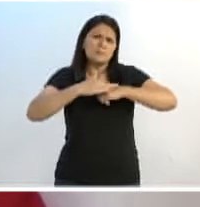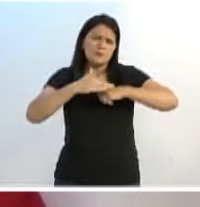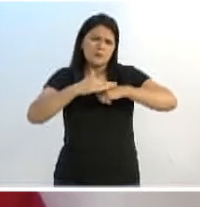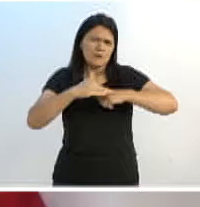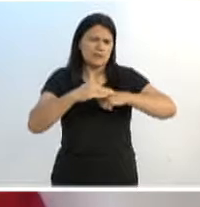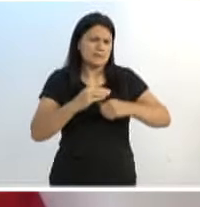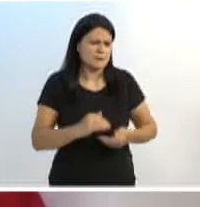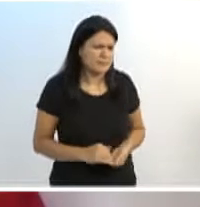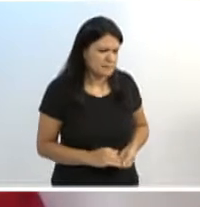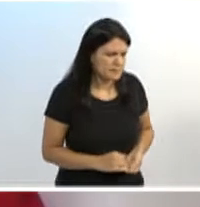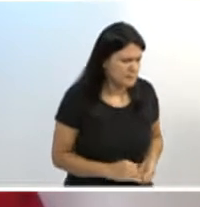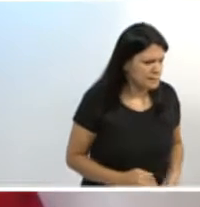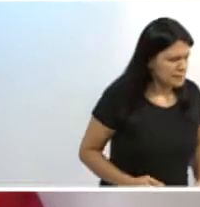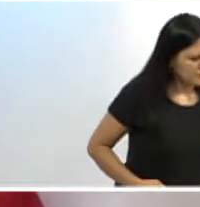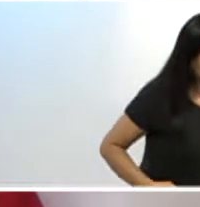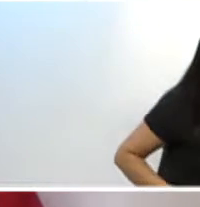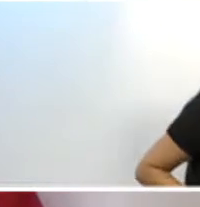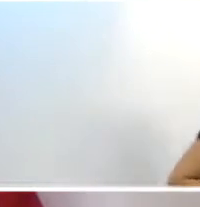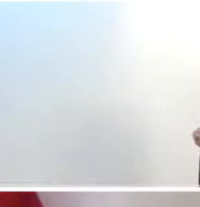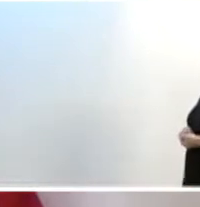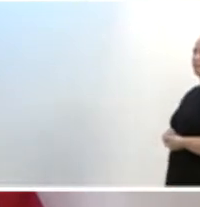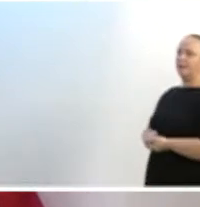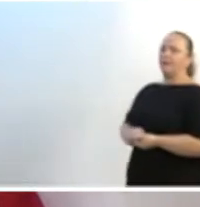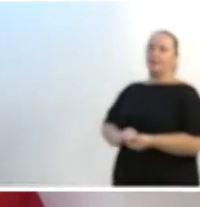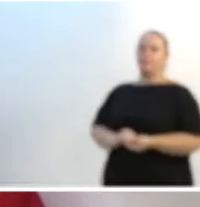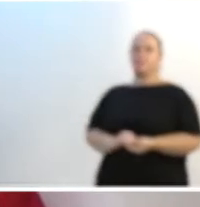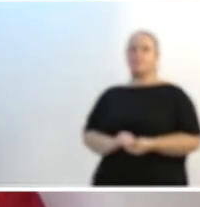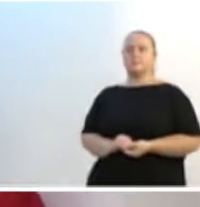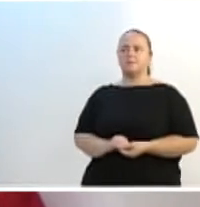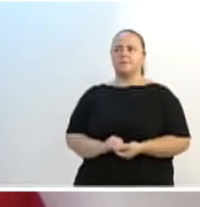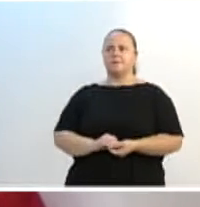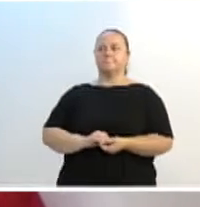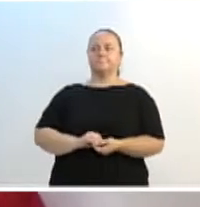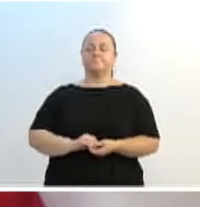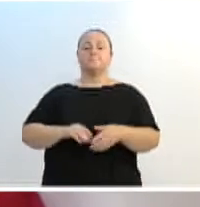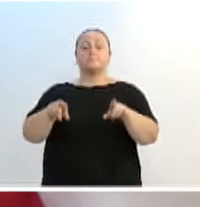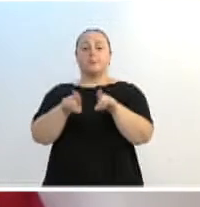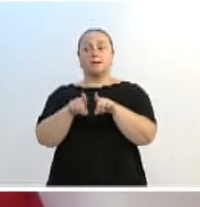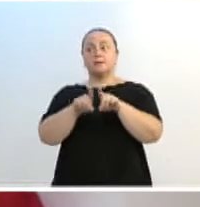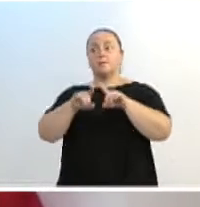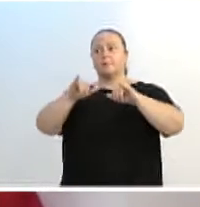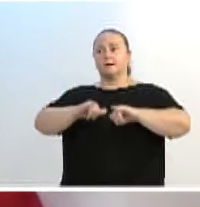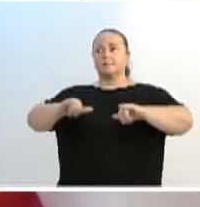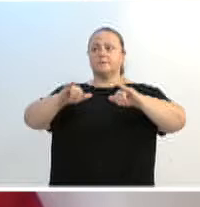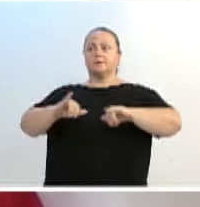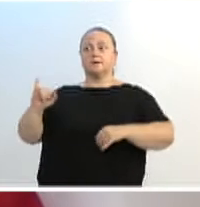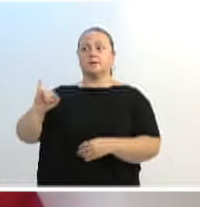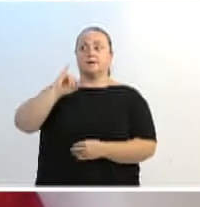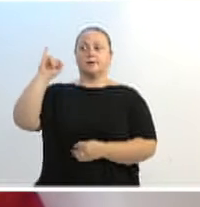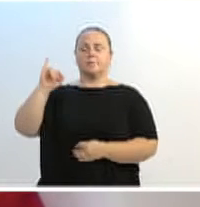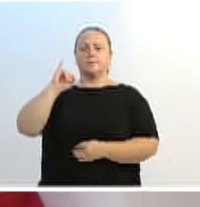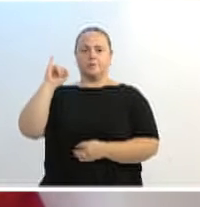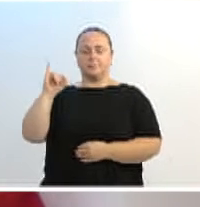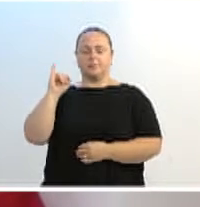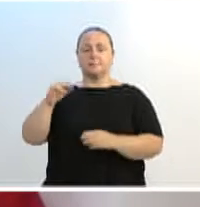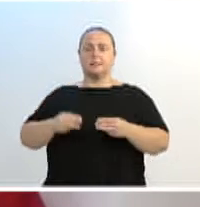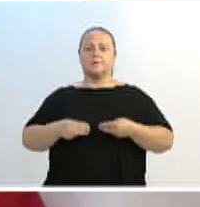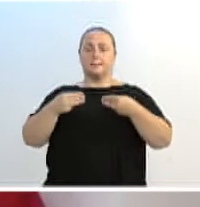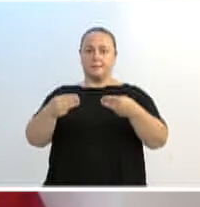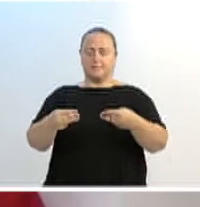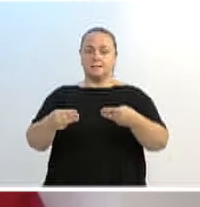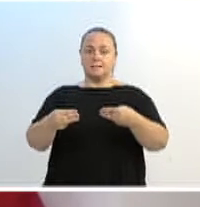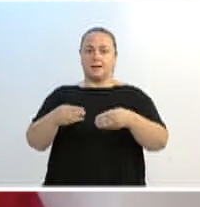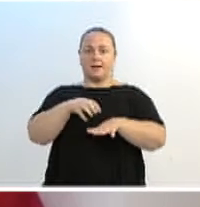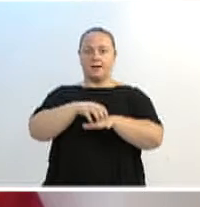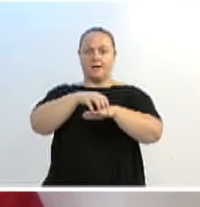Queria também, presidente, trazer aqui uma situação, uma informação interessante, porque o Ministério do Turismo relaciona Blumenau entre os